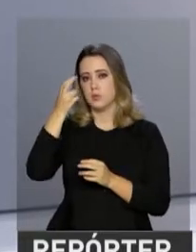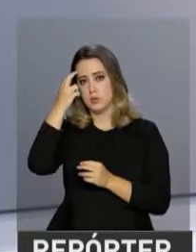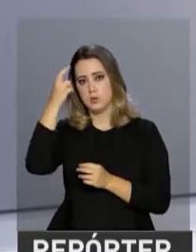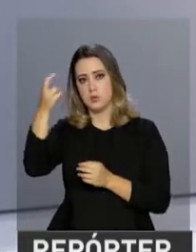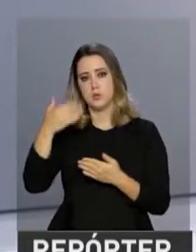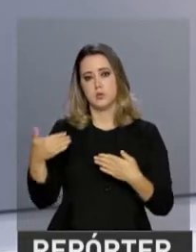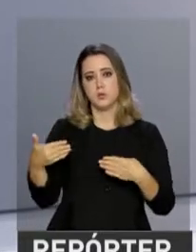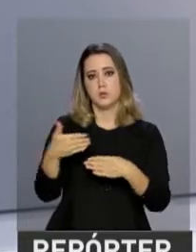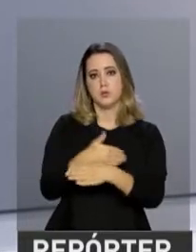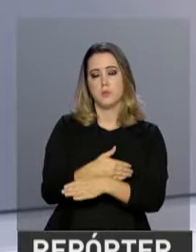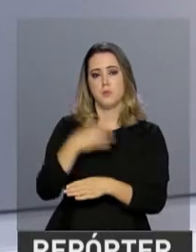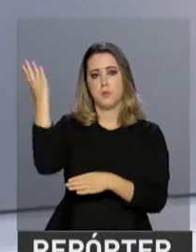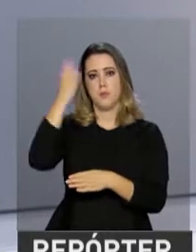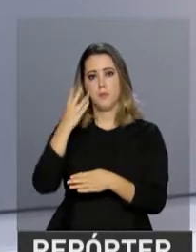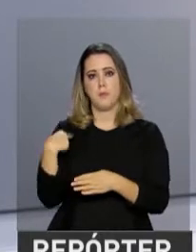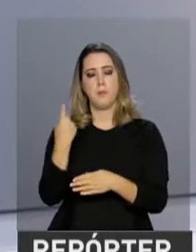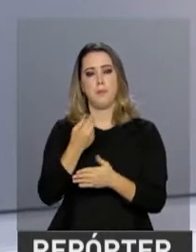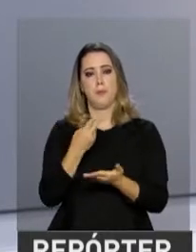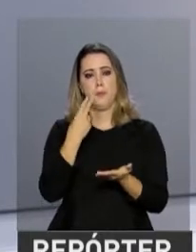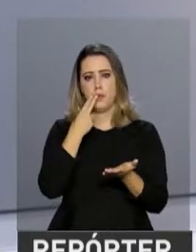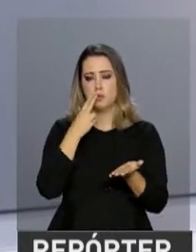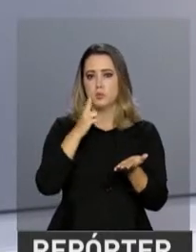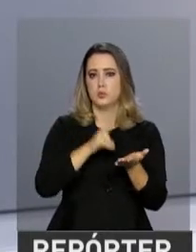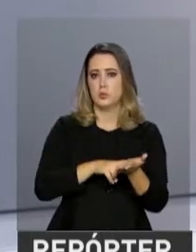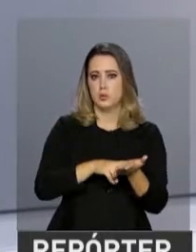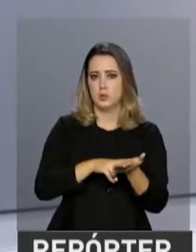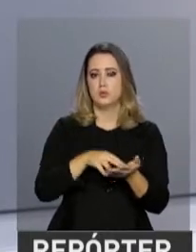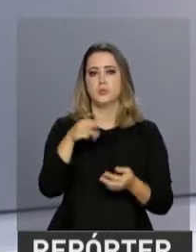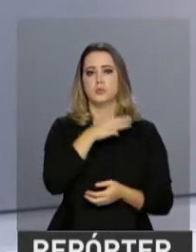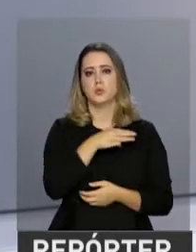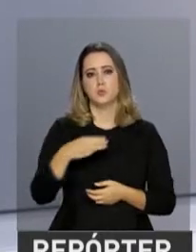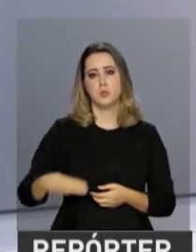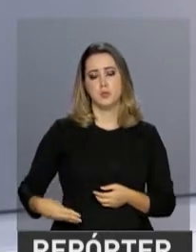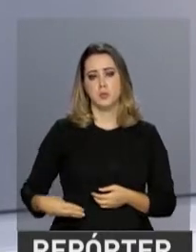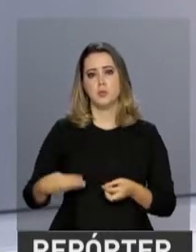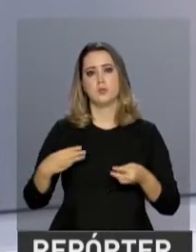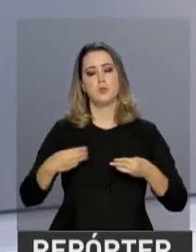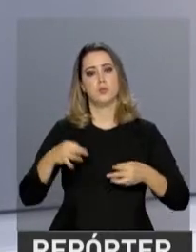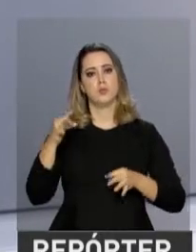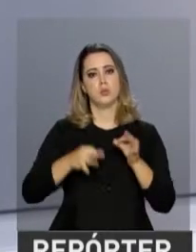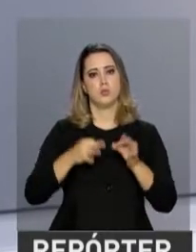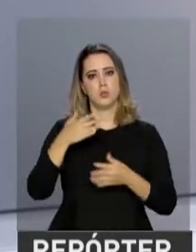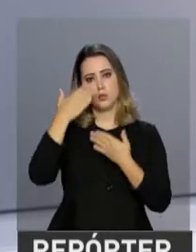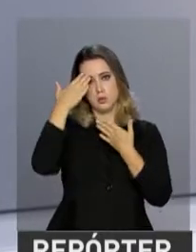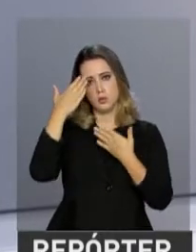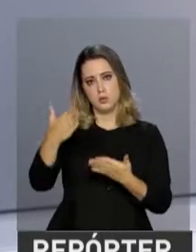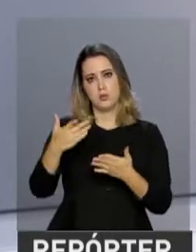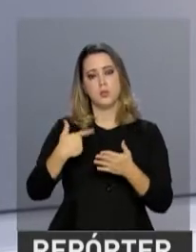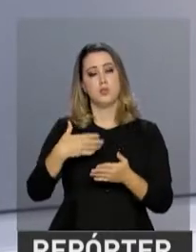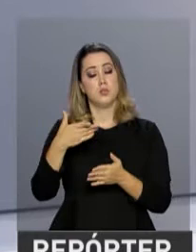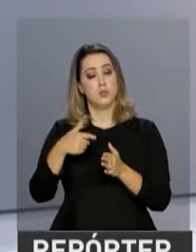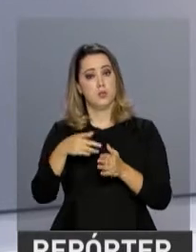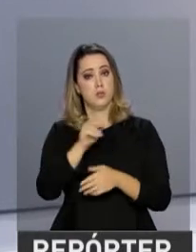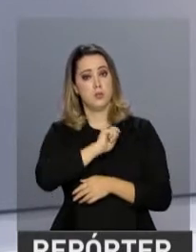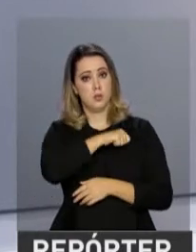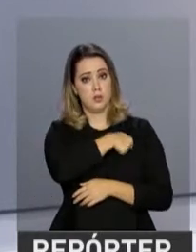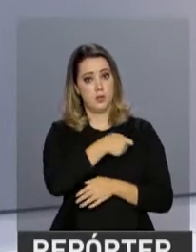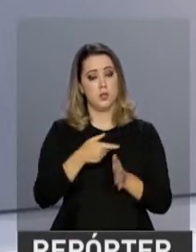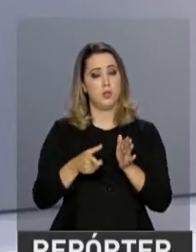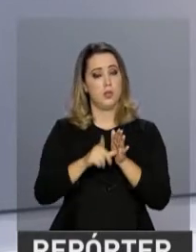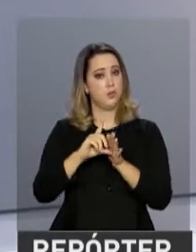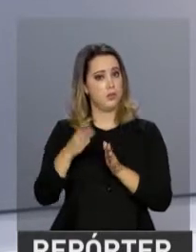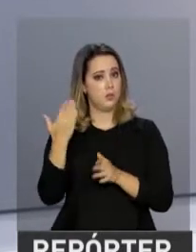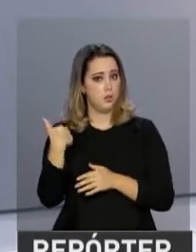fronteiras do brasil em nota oficial o menino da justiça torquato jardim agradeceu ao delegado leandro daiello pelo competente